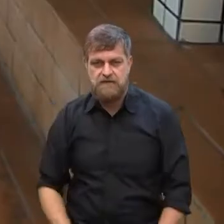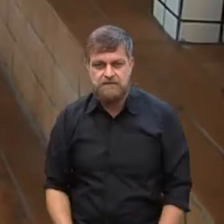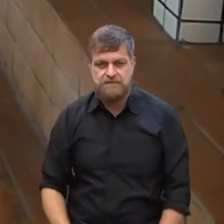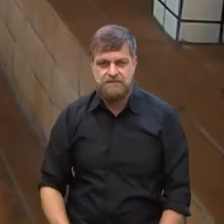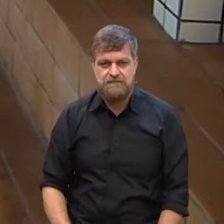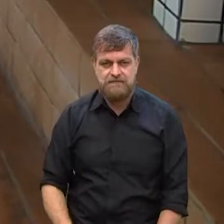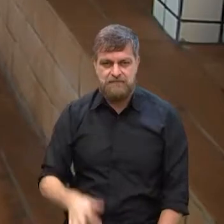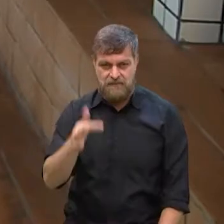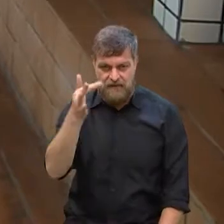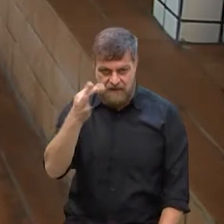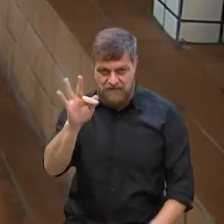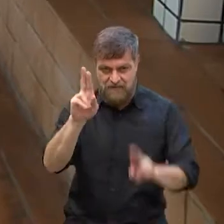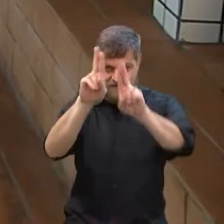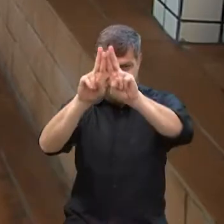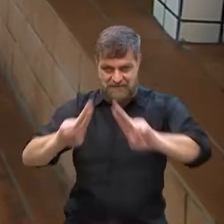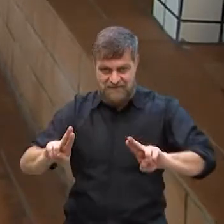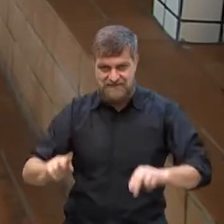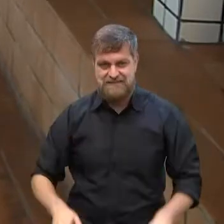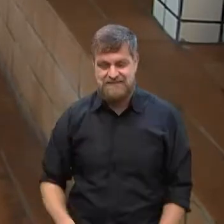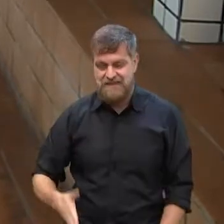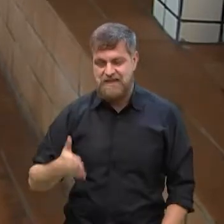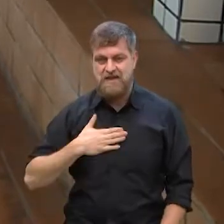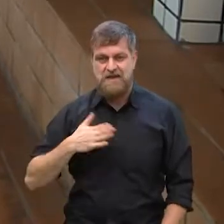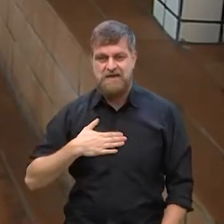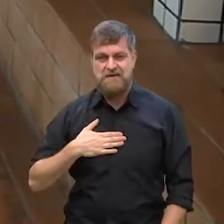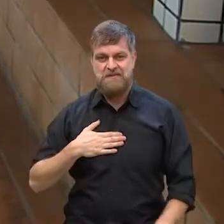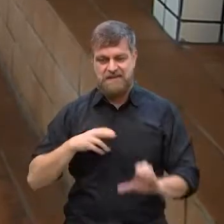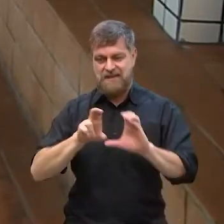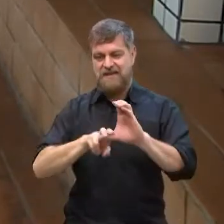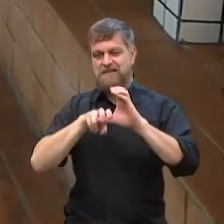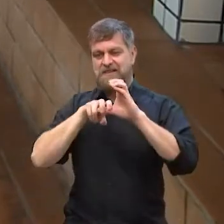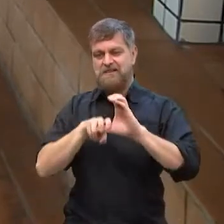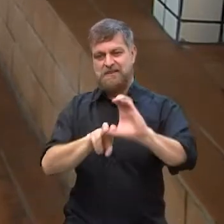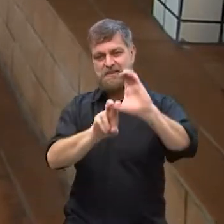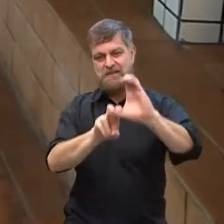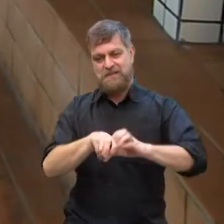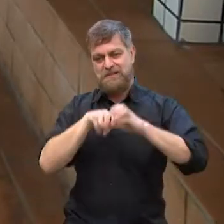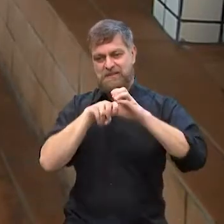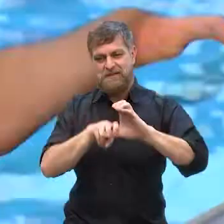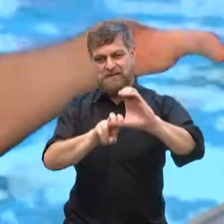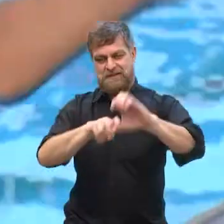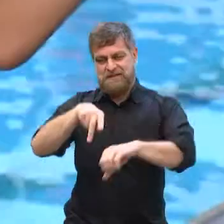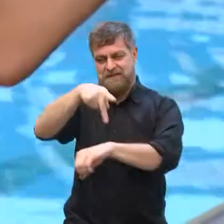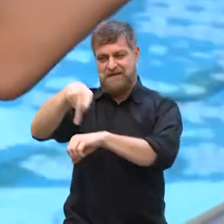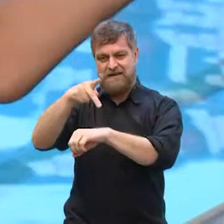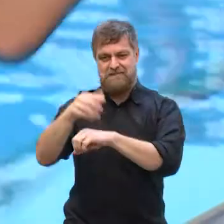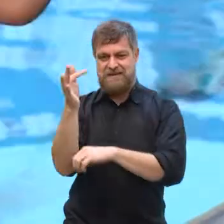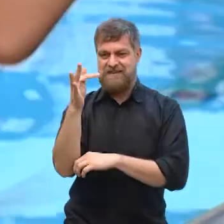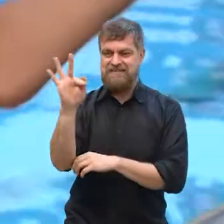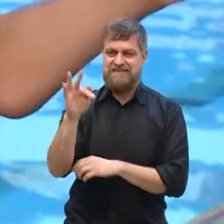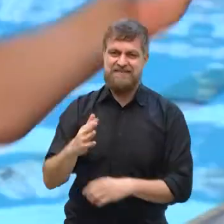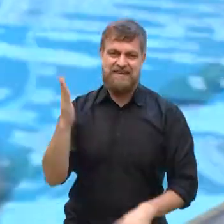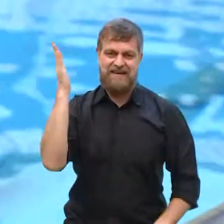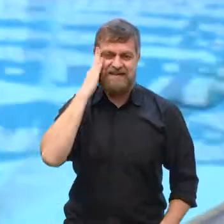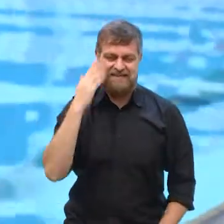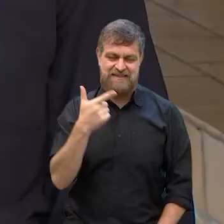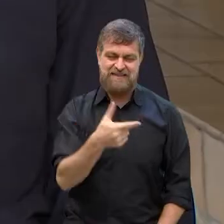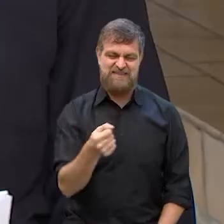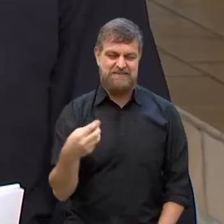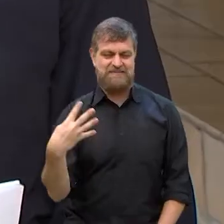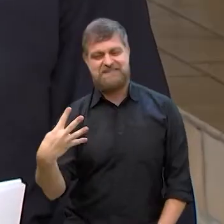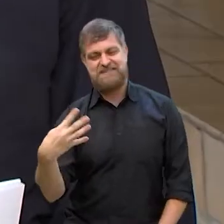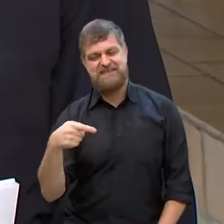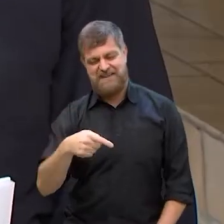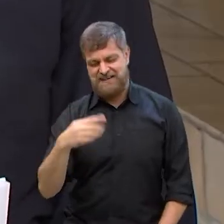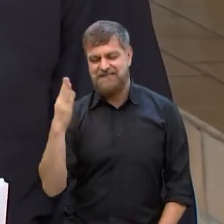Paris? Por isso, minha lua de mel foi em Paris. Então eu já então, sei assim, onde você rapaz, estará em 2024. Você tá entendendo?